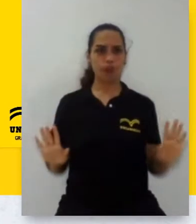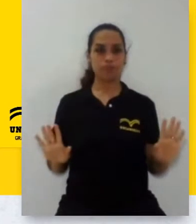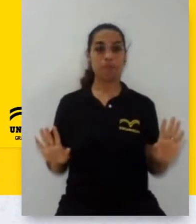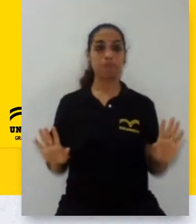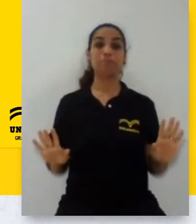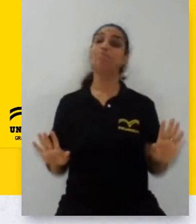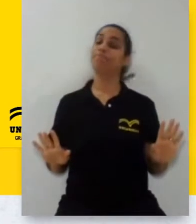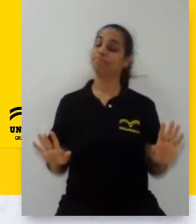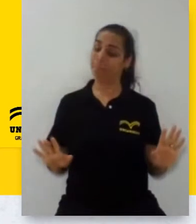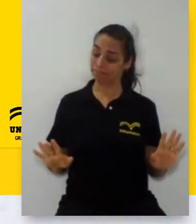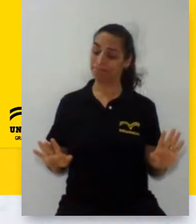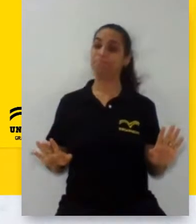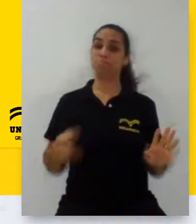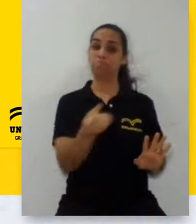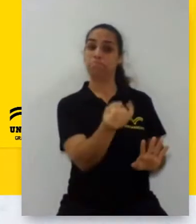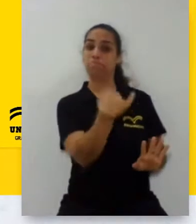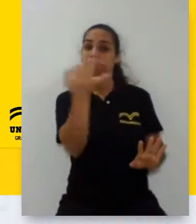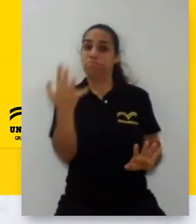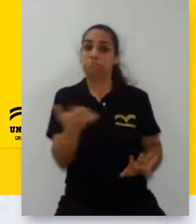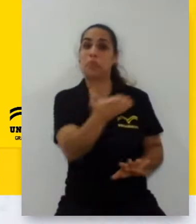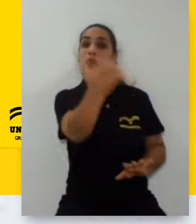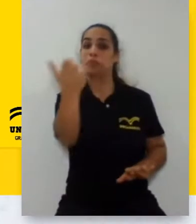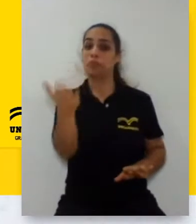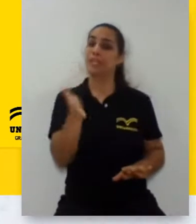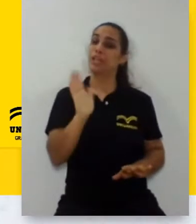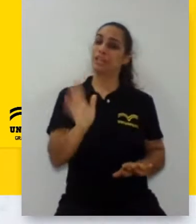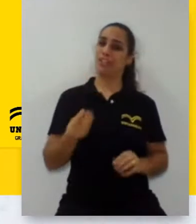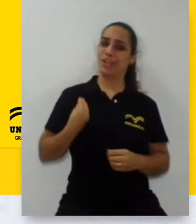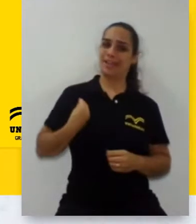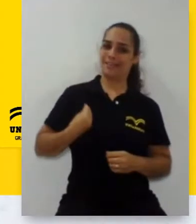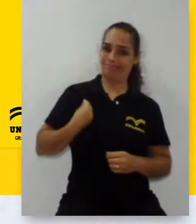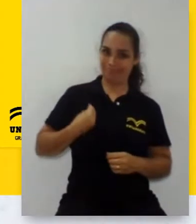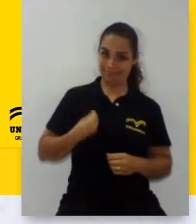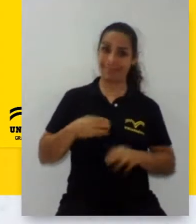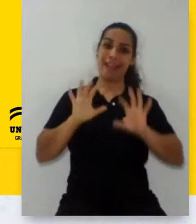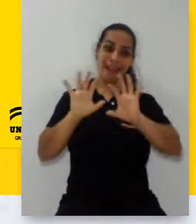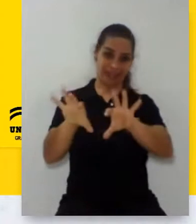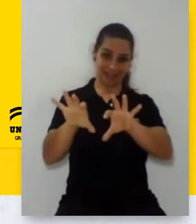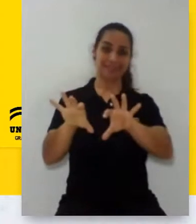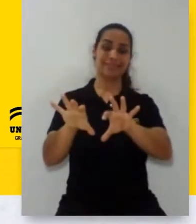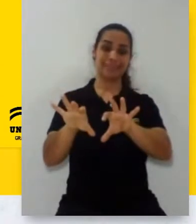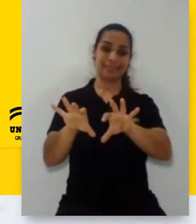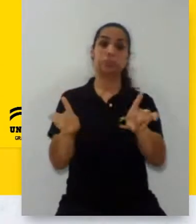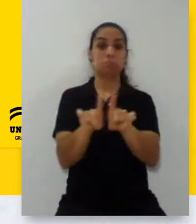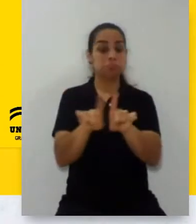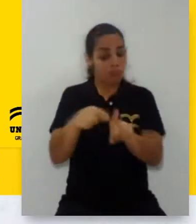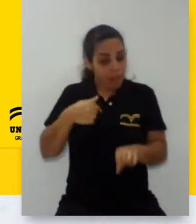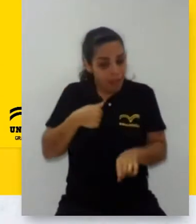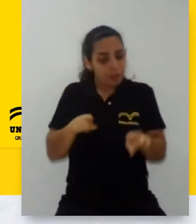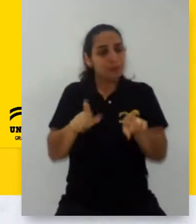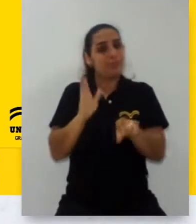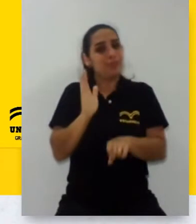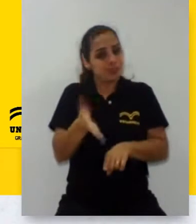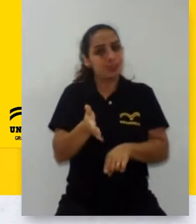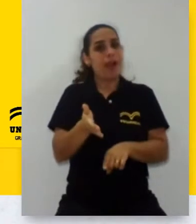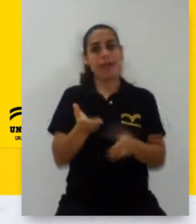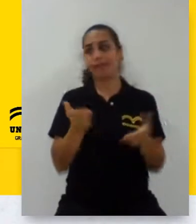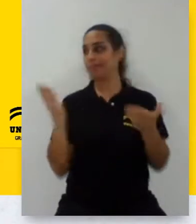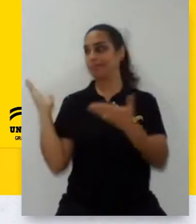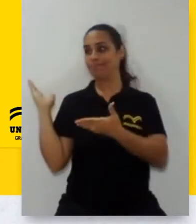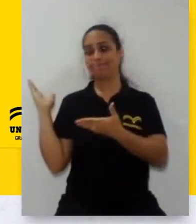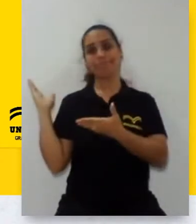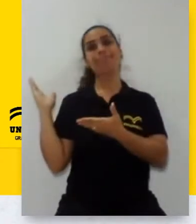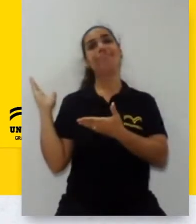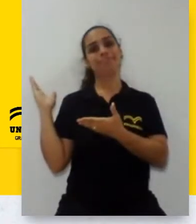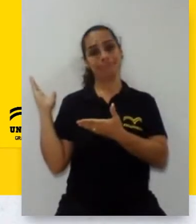assim. Eu, muitas vezes, já me senti assim. Eu vou dar o meu exemplo para vocês. Eu tenho um trabalho que eu fico muito tempo